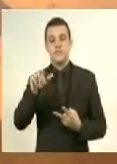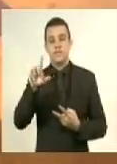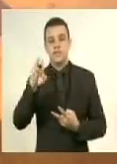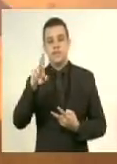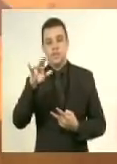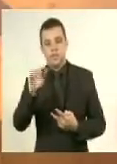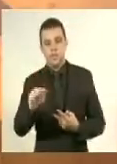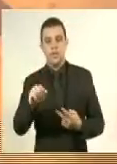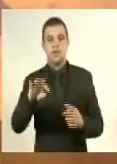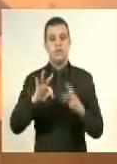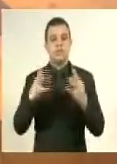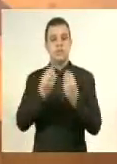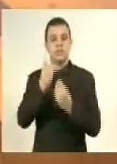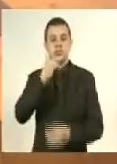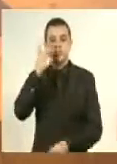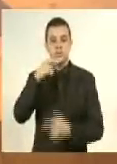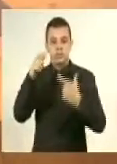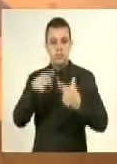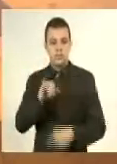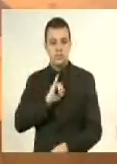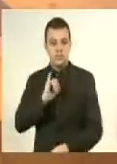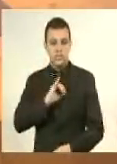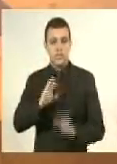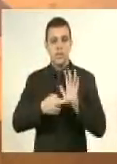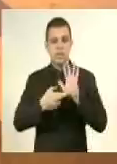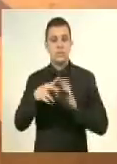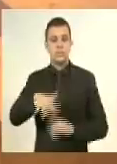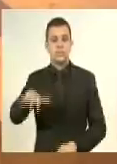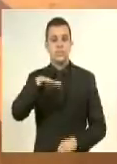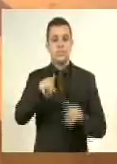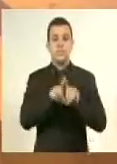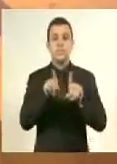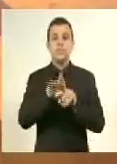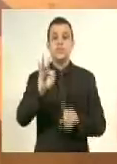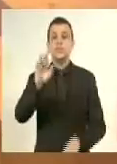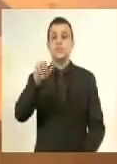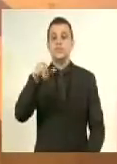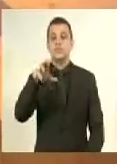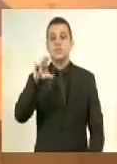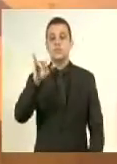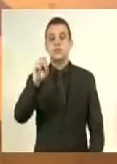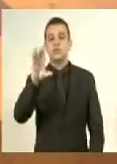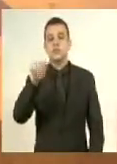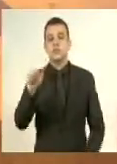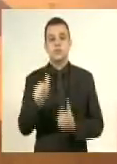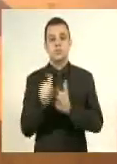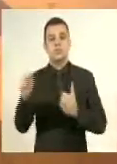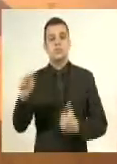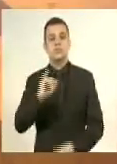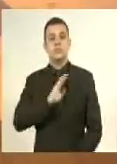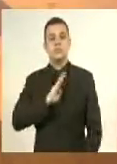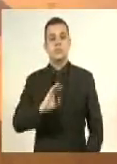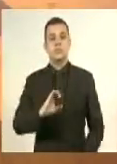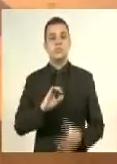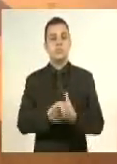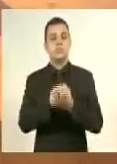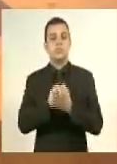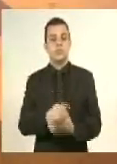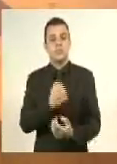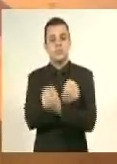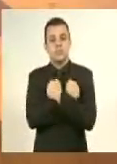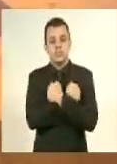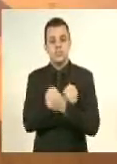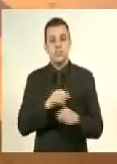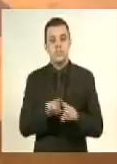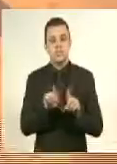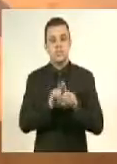de Imperatriz que representam aquela região, Francisca Primo, também que é ali de Buriticupu, deixando um abraço e os nossos